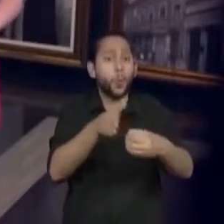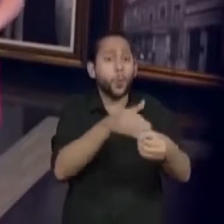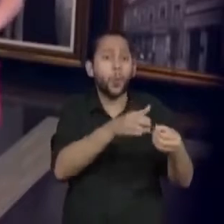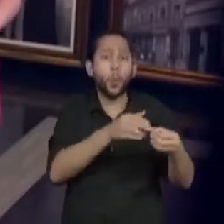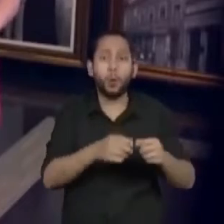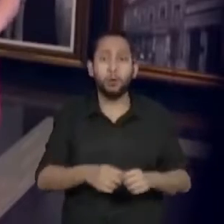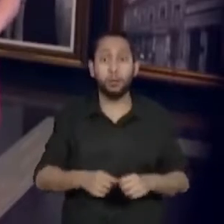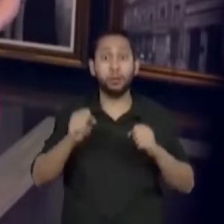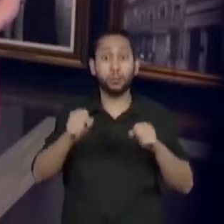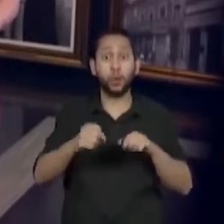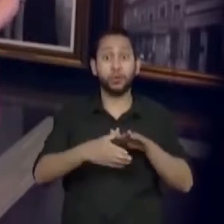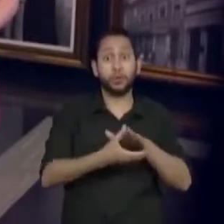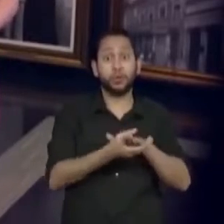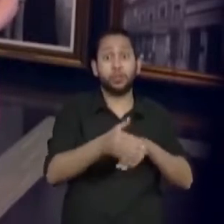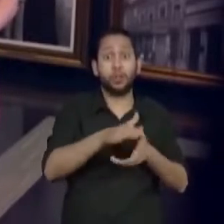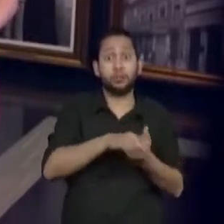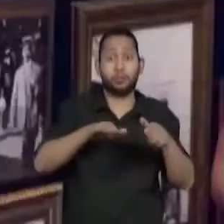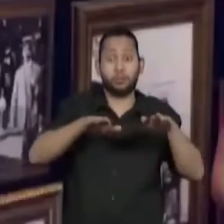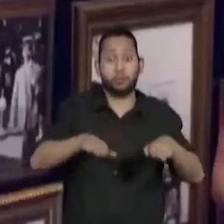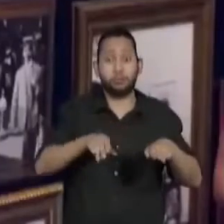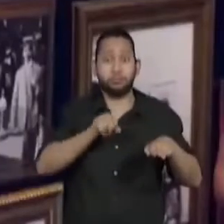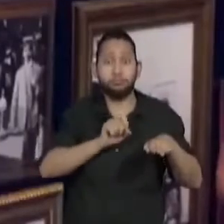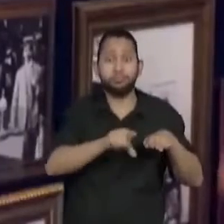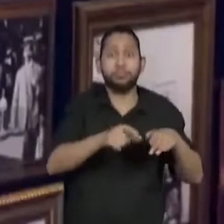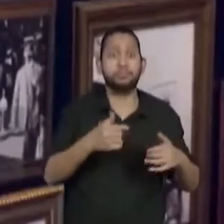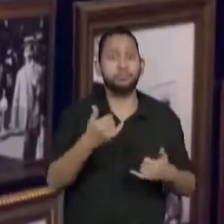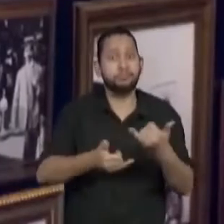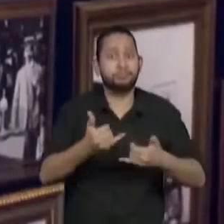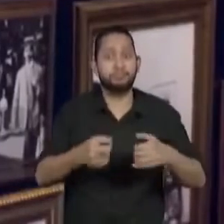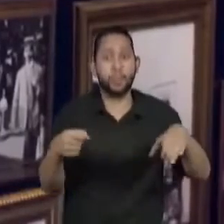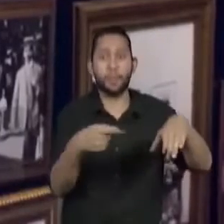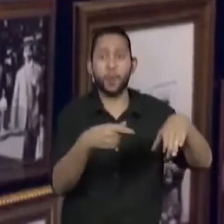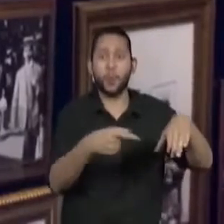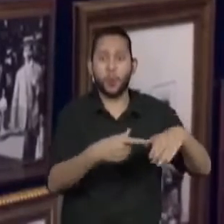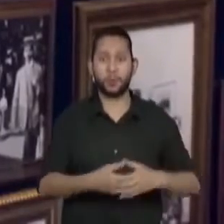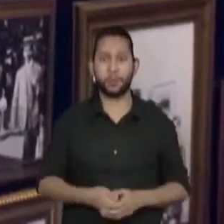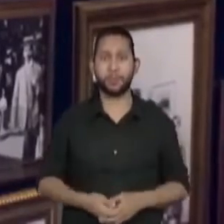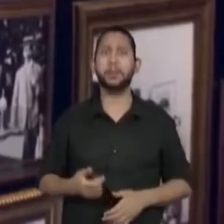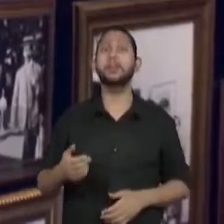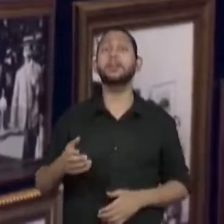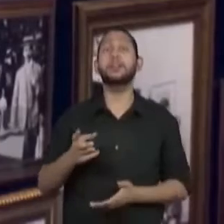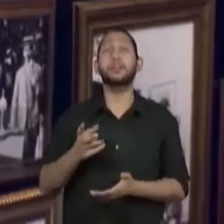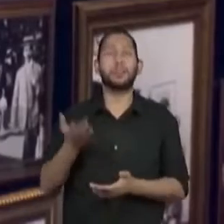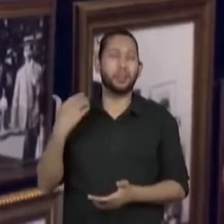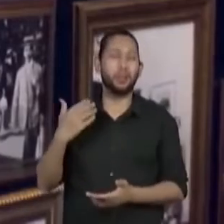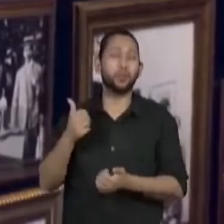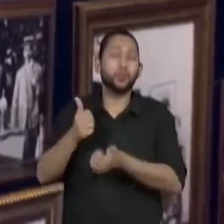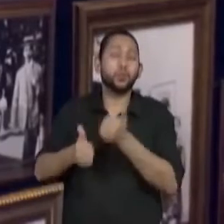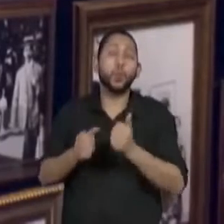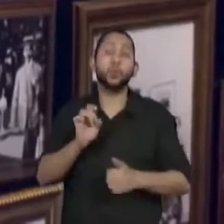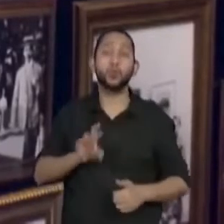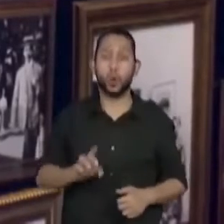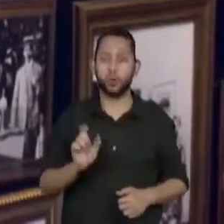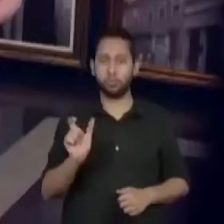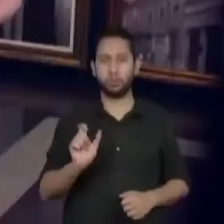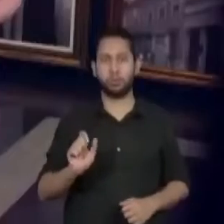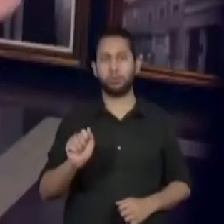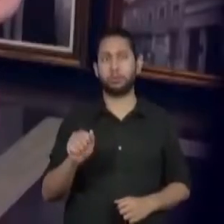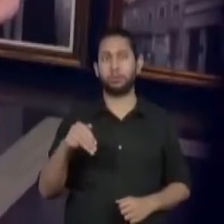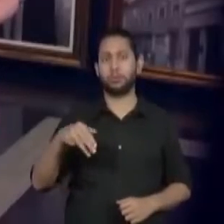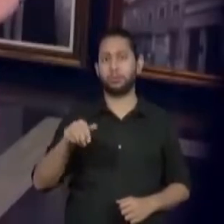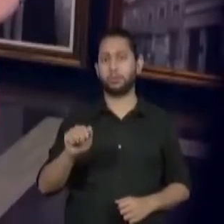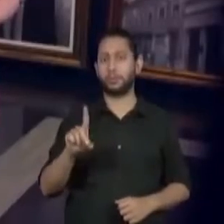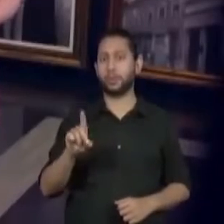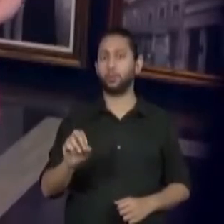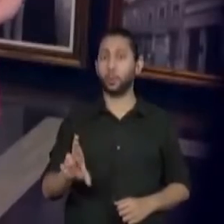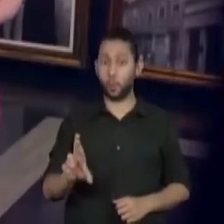de quando ele veio para cá. O futebol ele era amador, ele era praticado só realmente nos